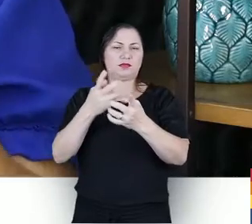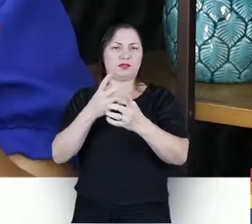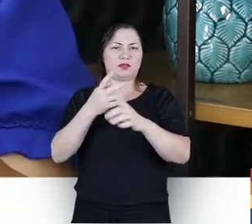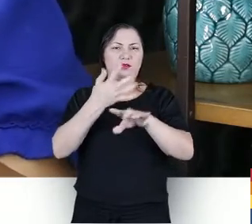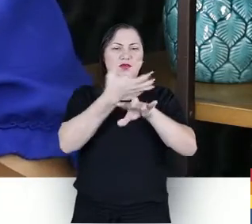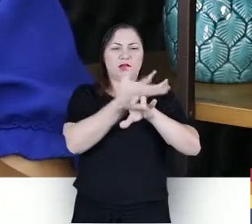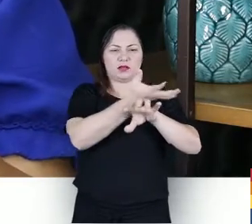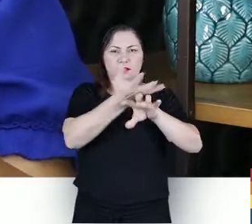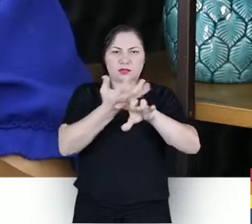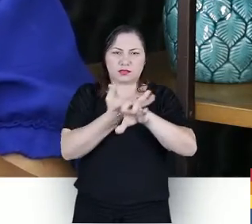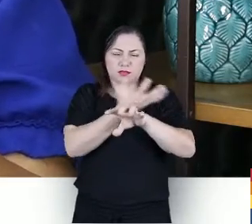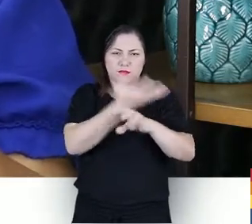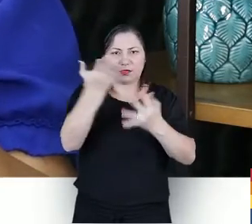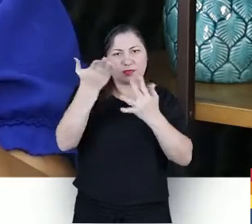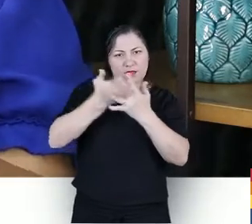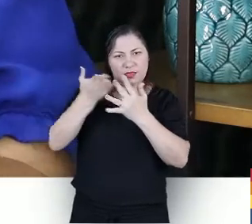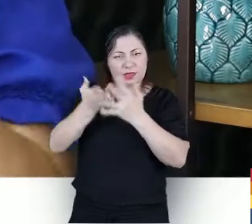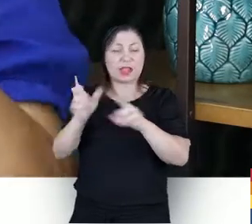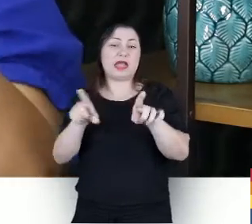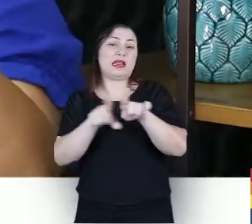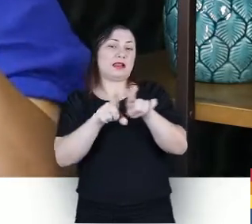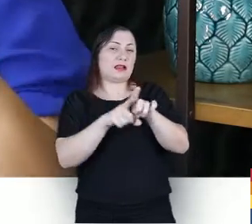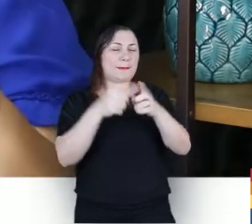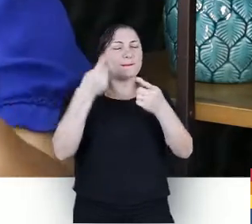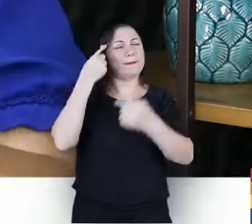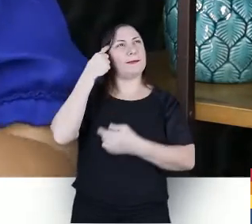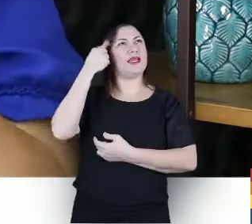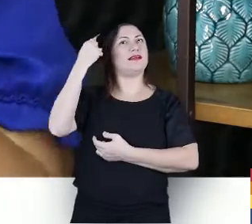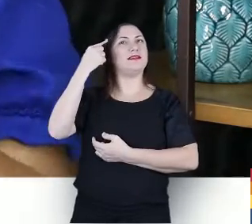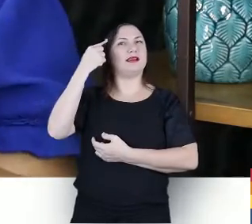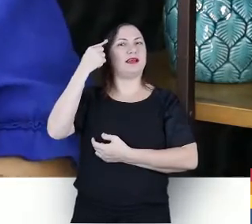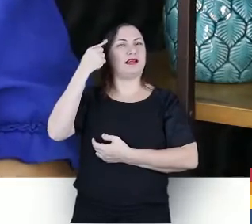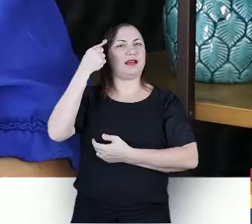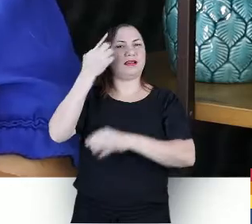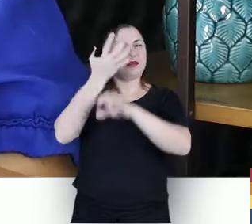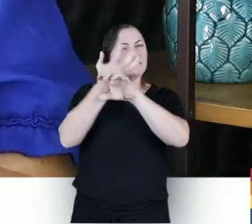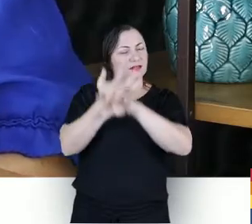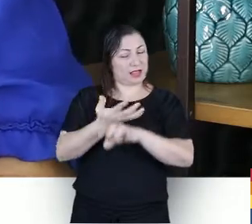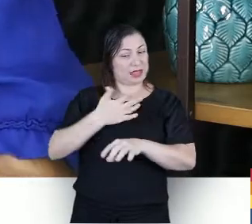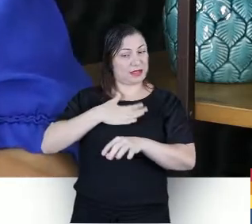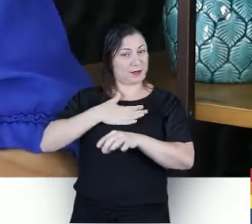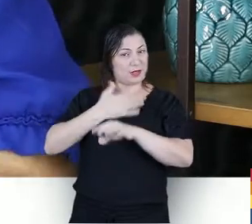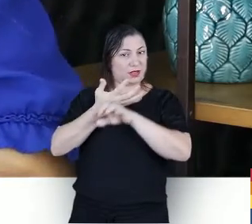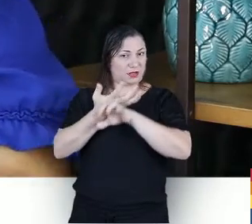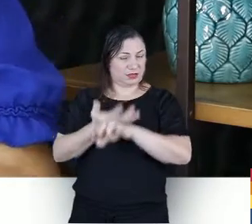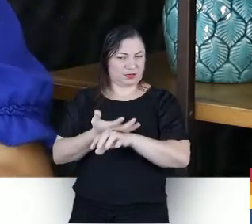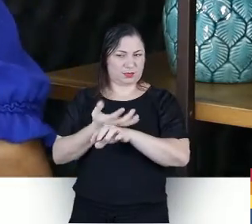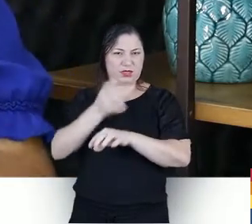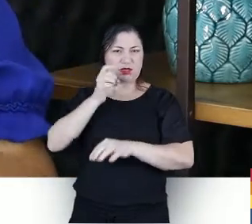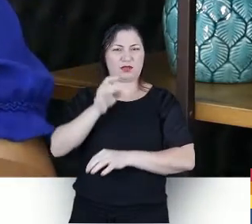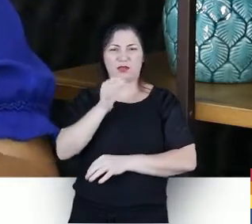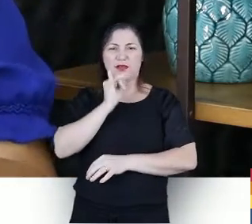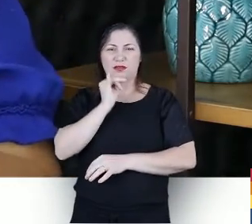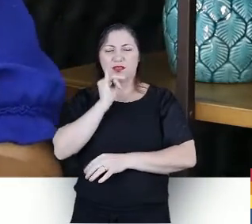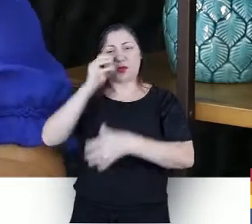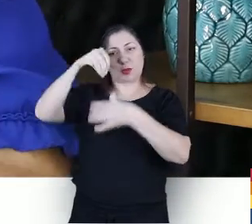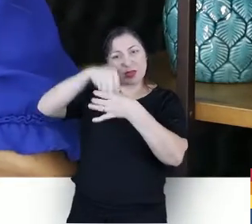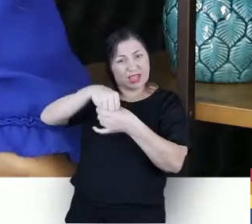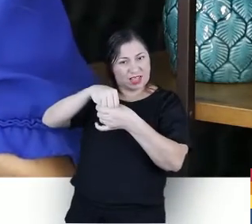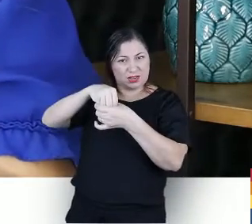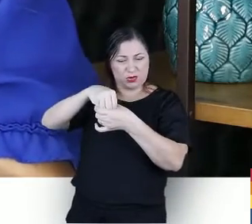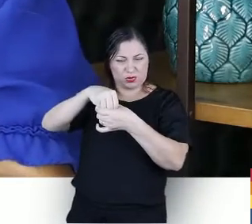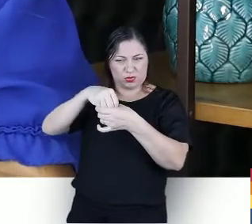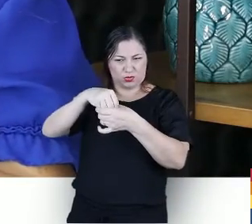ou dentro da área de linguagem, mas que ele faça um diálogo com as outras línguas, com as outras áreas